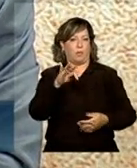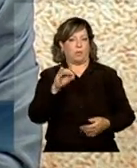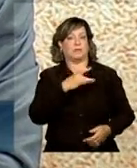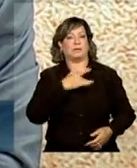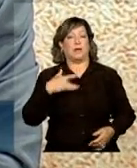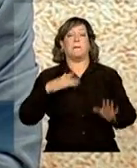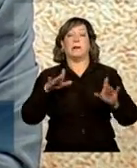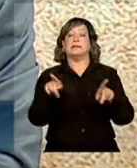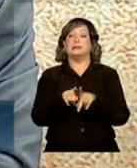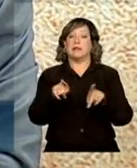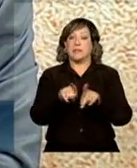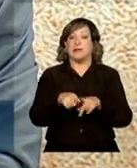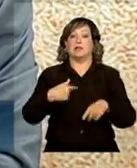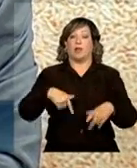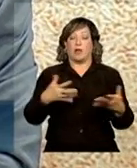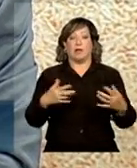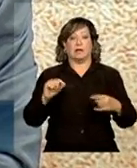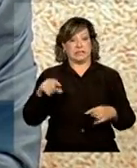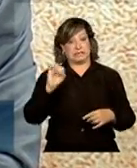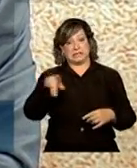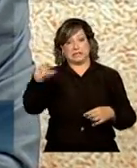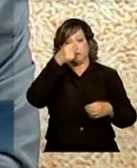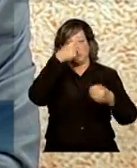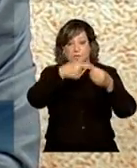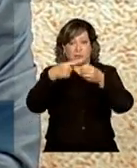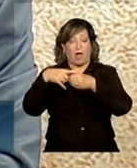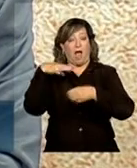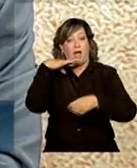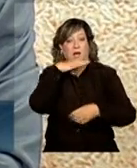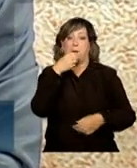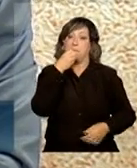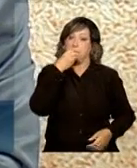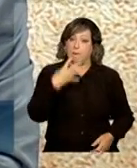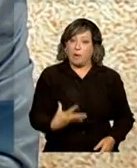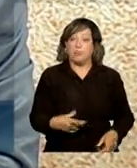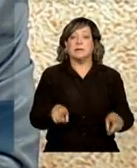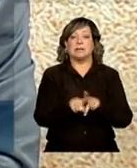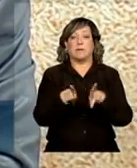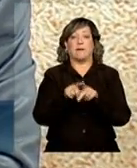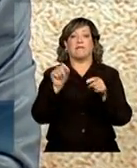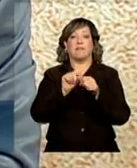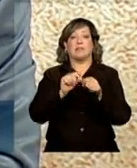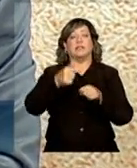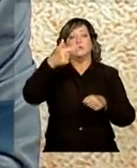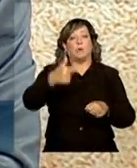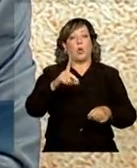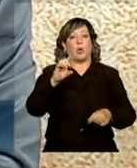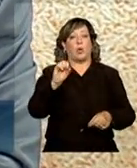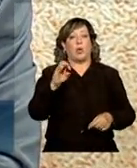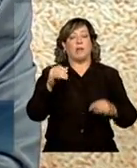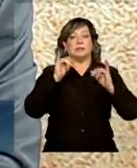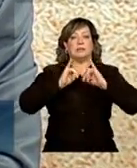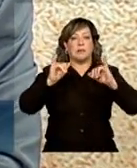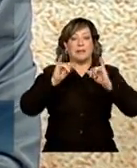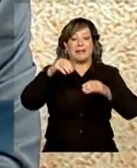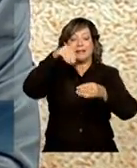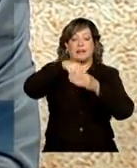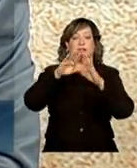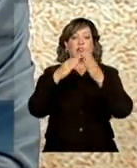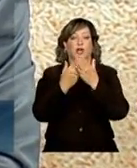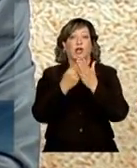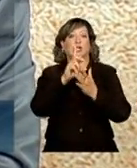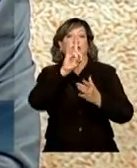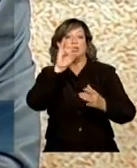também estimulamos caso o município achee interessante também fazer a segunda dose em campanhas dentro da escola em datas